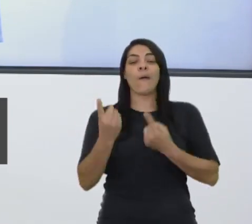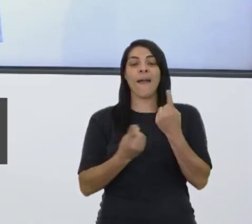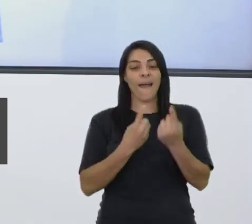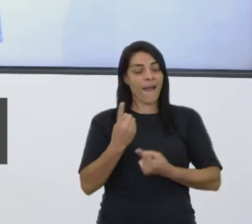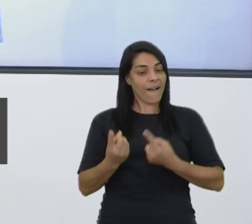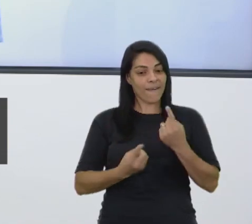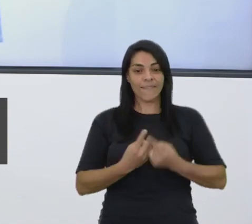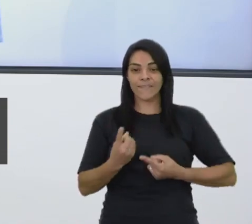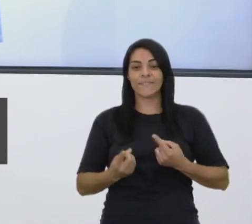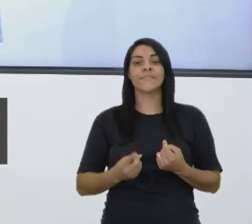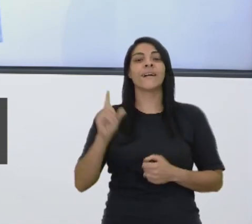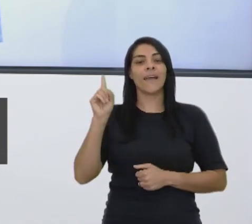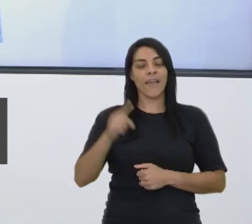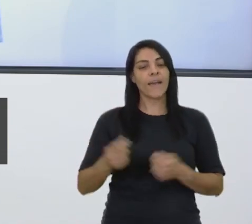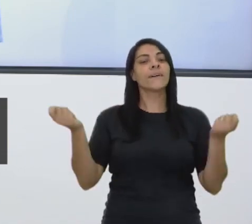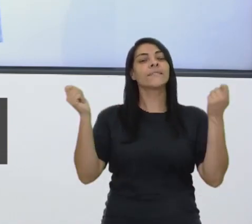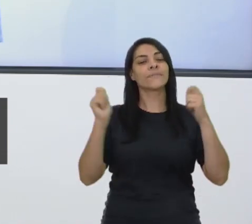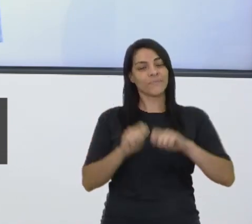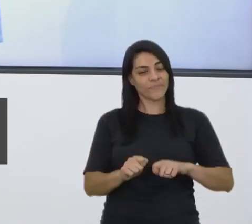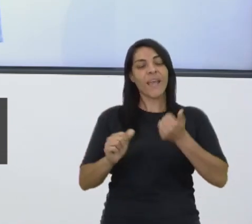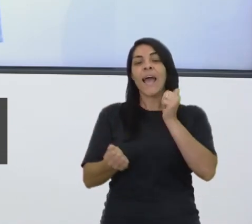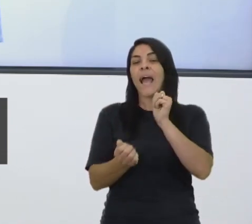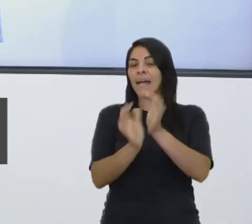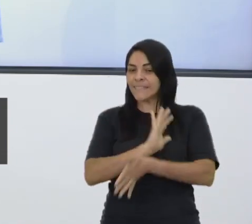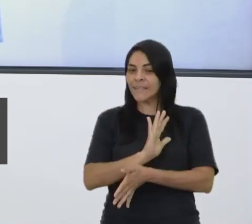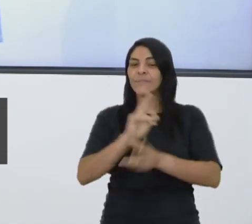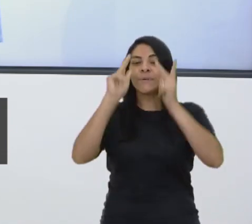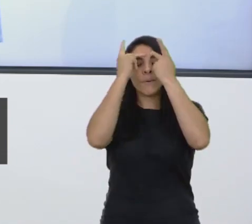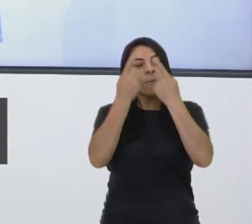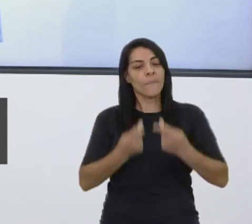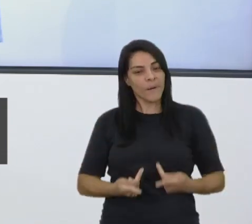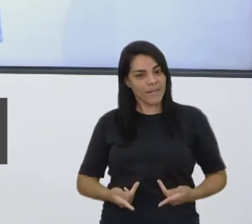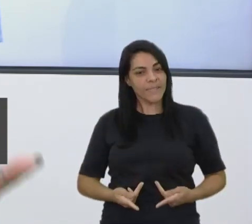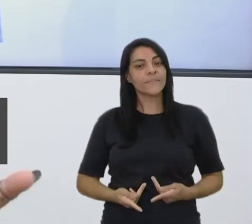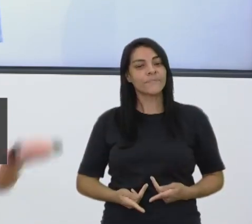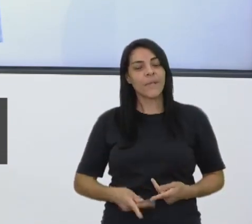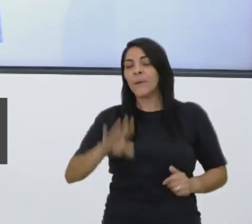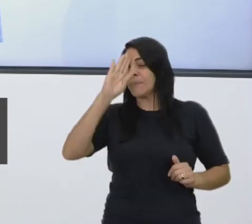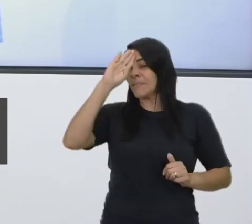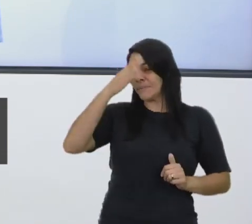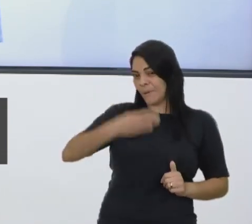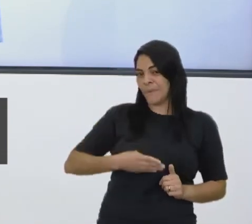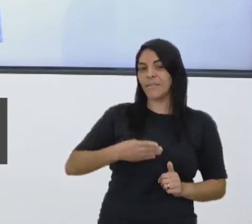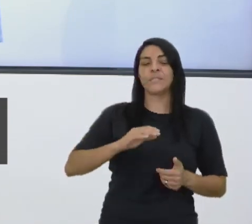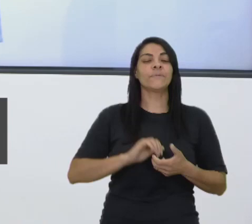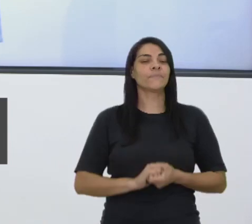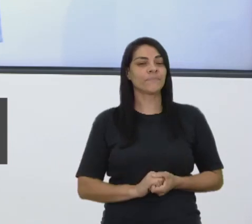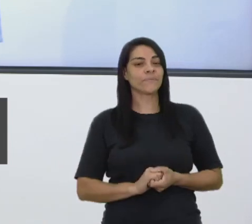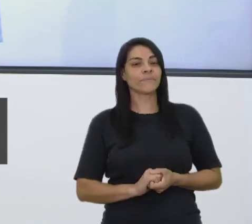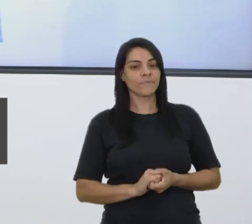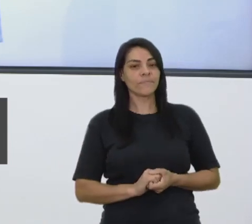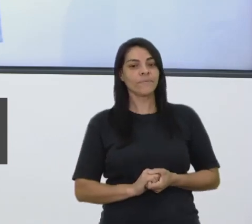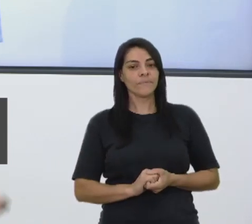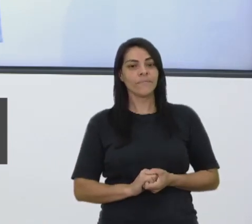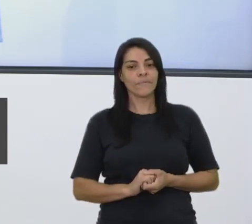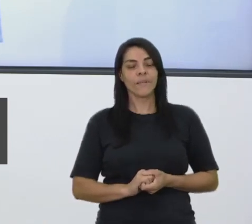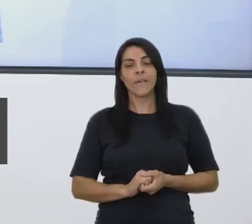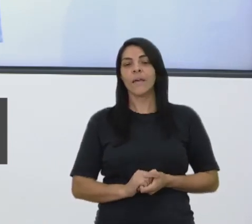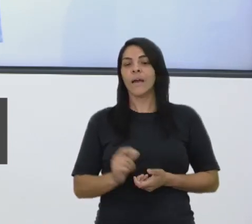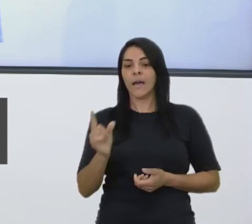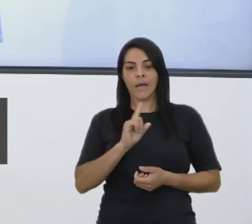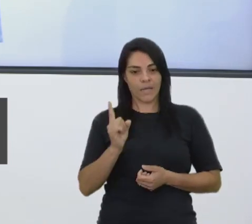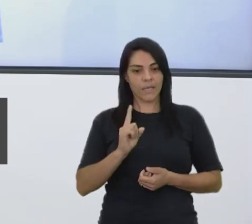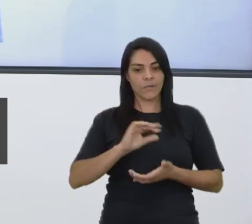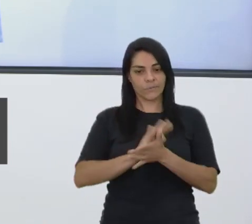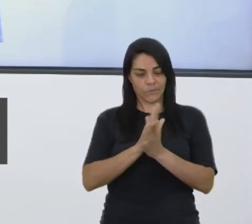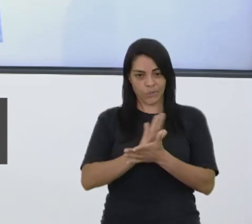dizer, as possibilidades da ação humana em relação a, principalmente, recuperação e a não degradação do